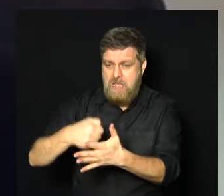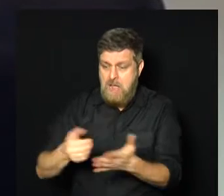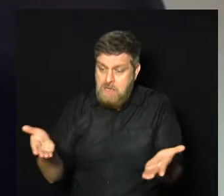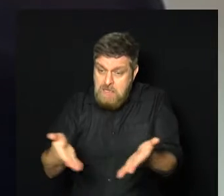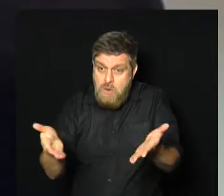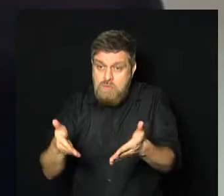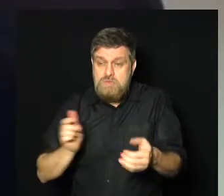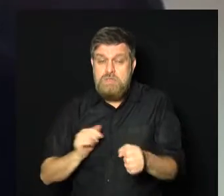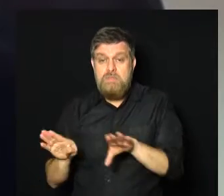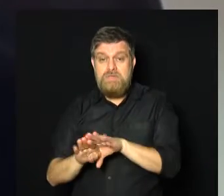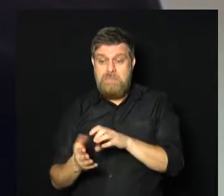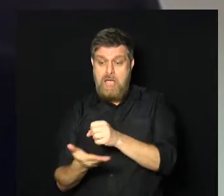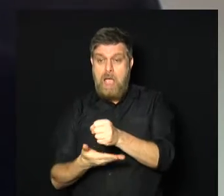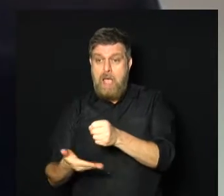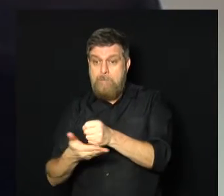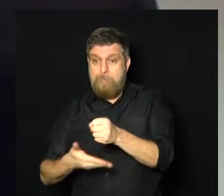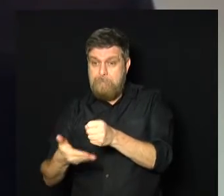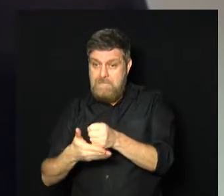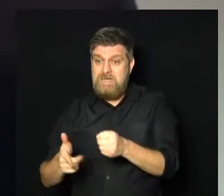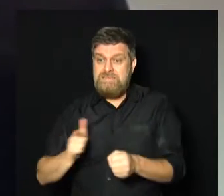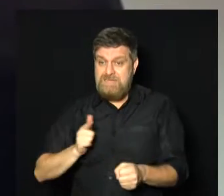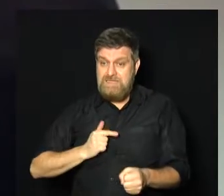o embasamento que justifica